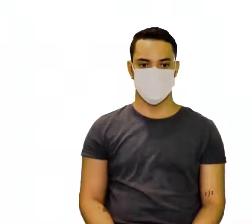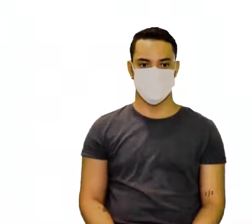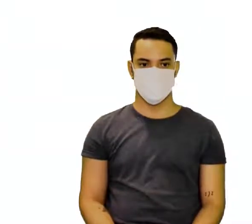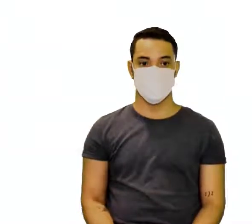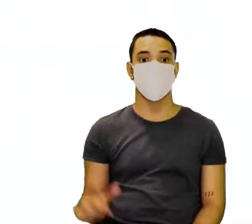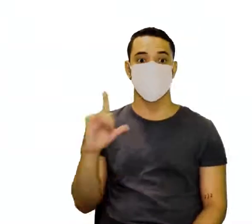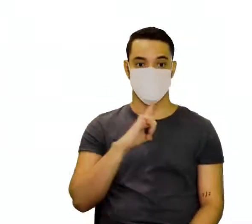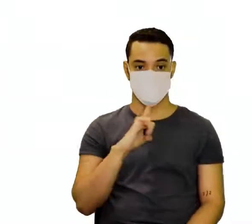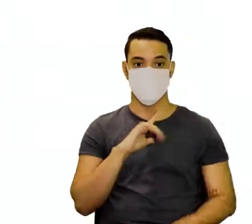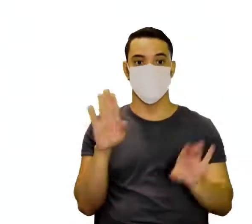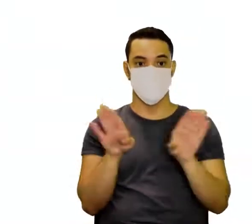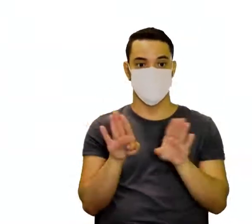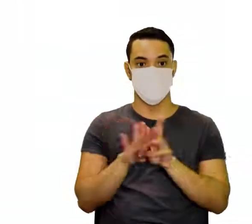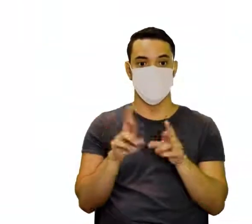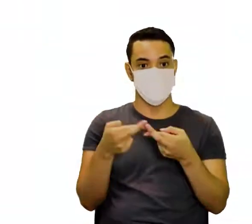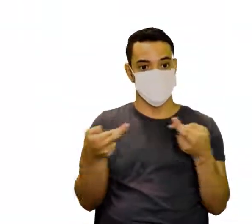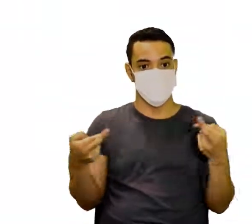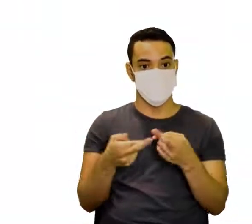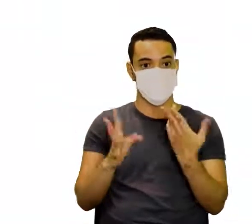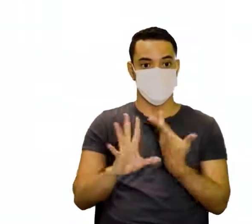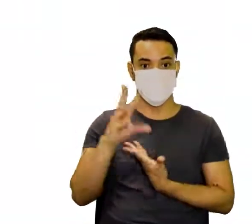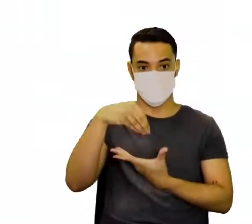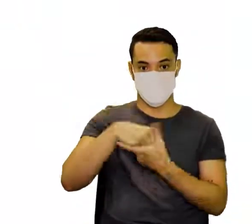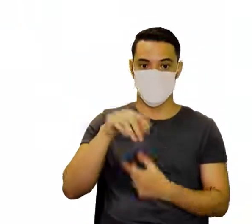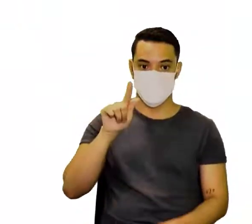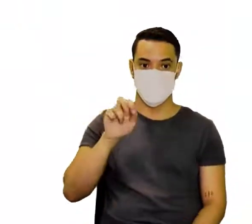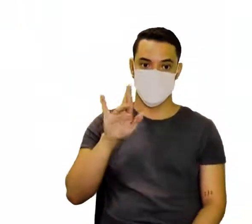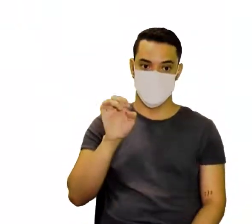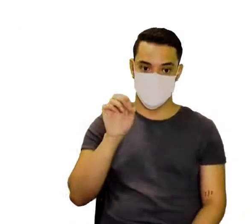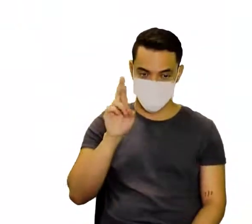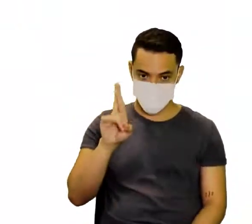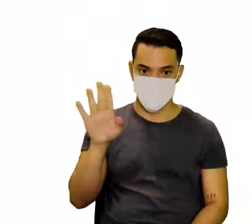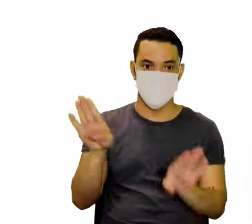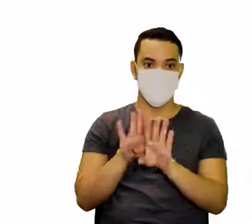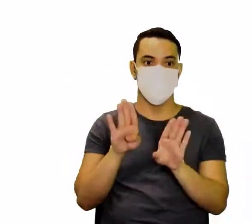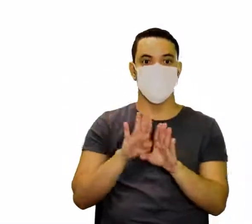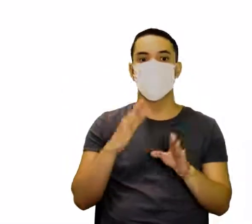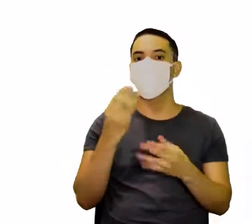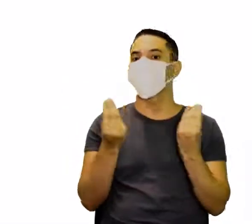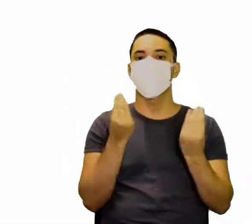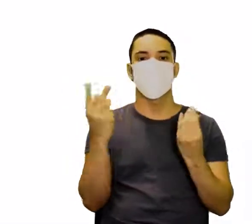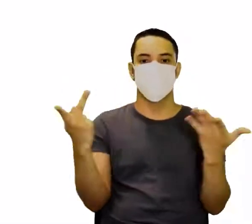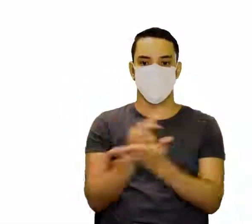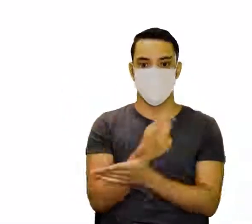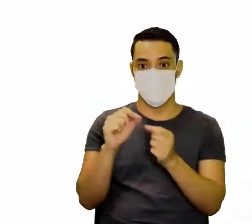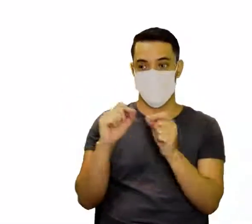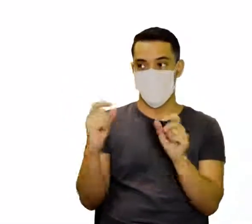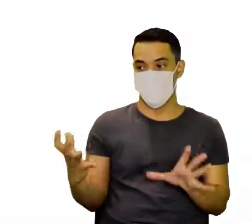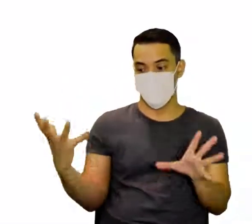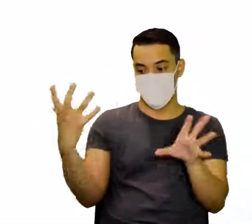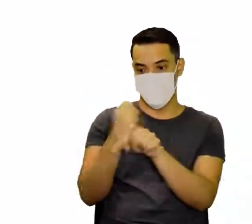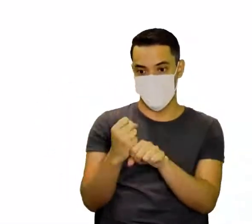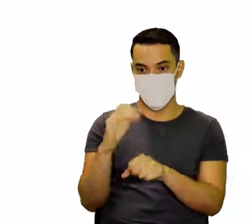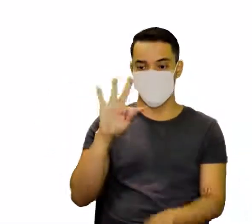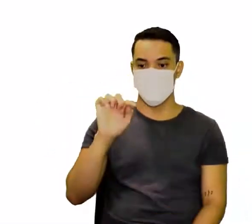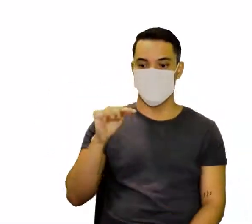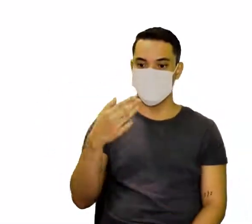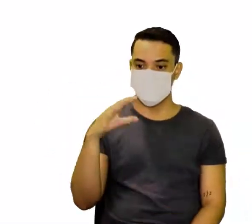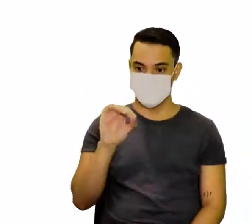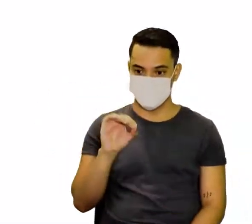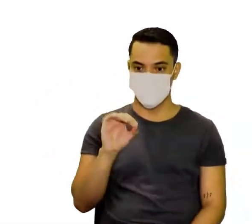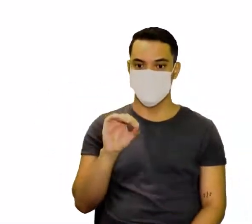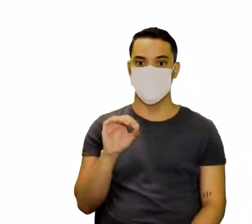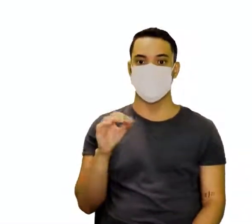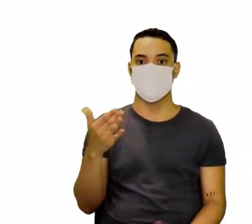Nós temos aqui a resistência interna do gerador, a corrente que atravessa. Agora a gente vai calcular a tensão que